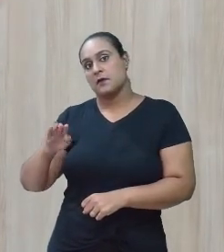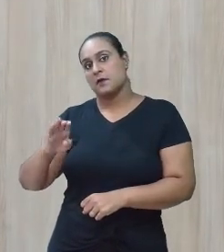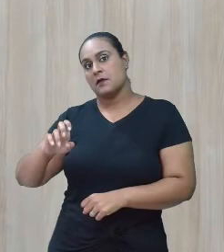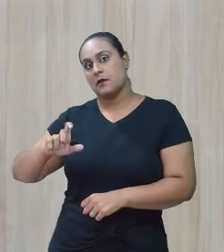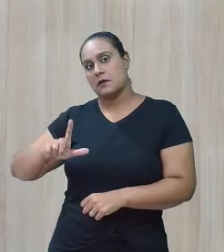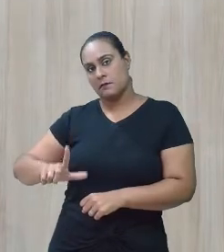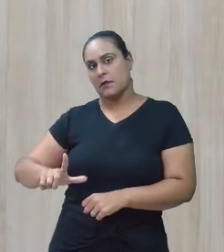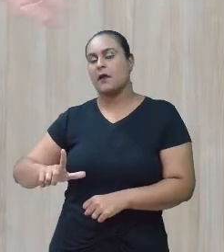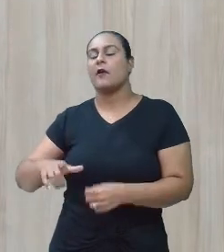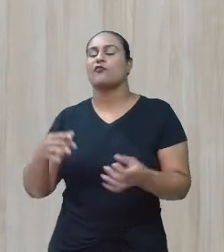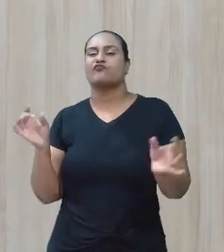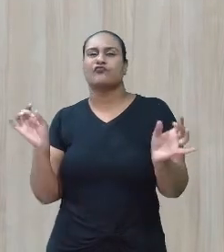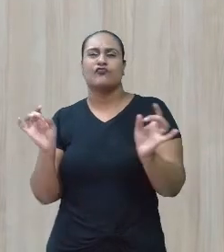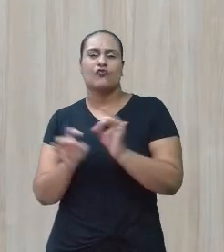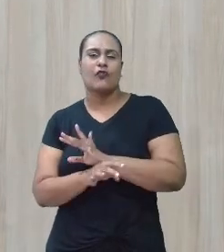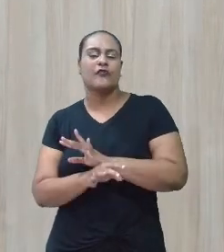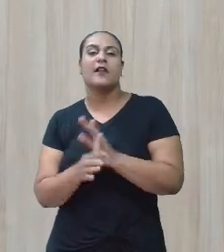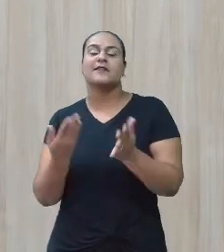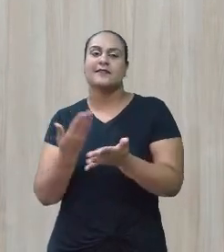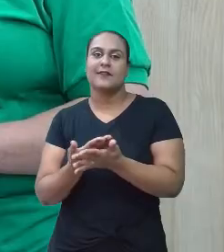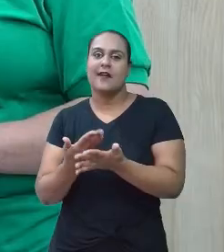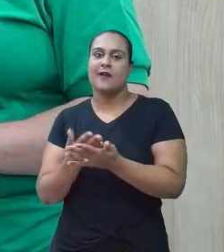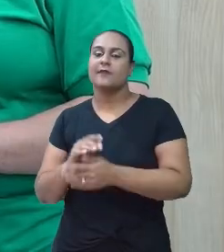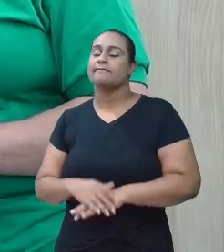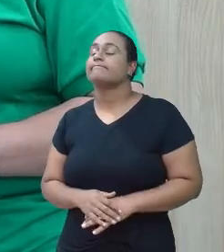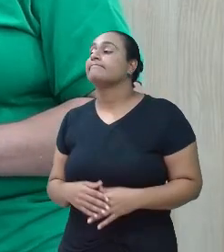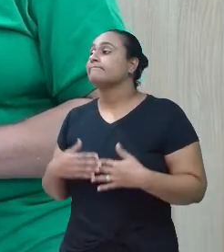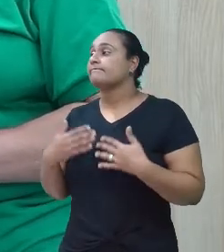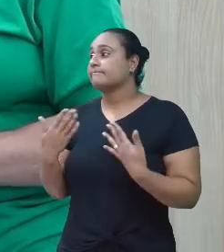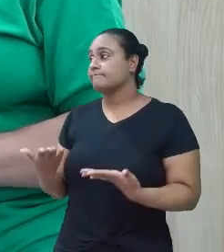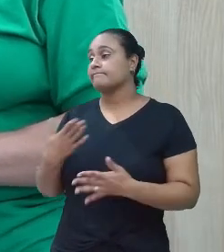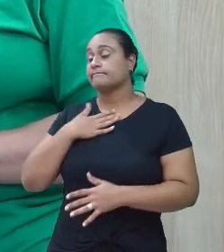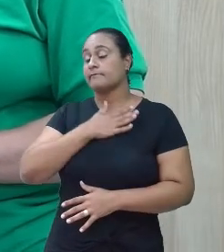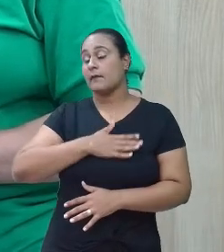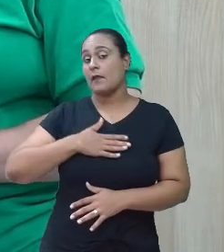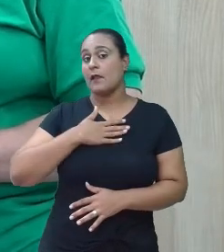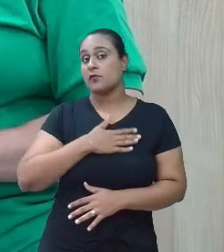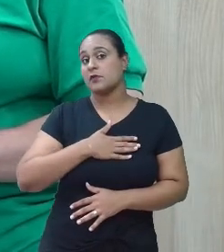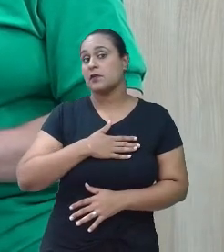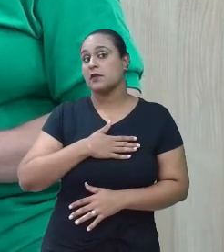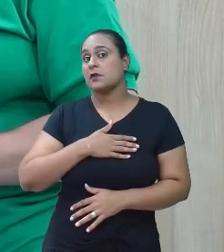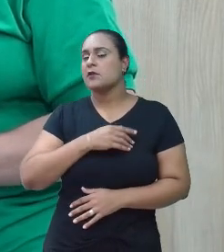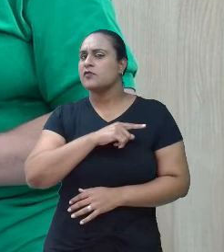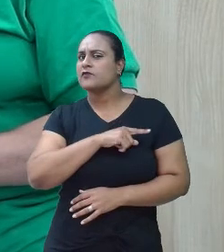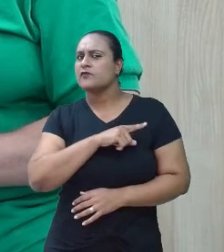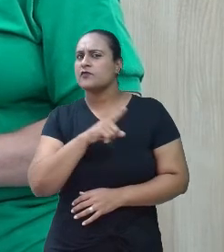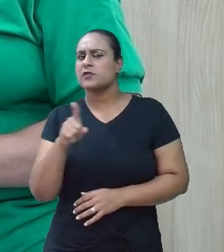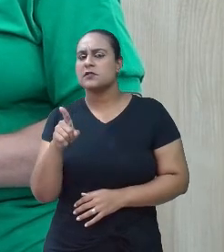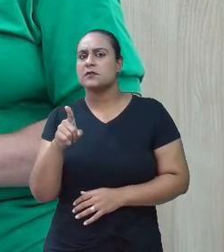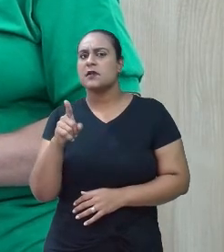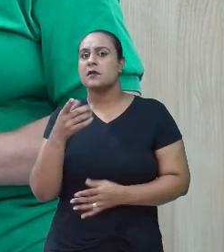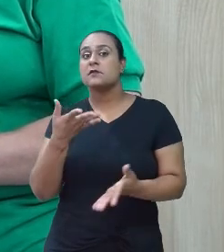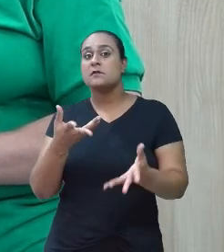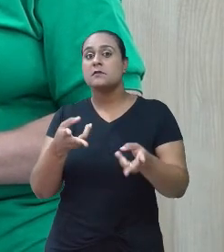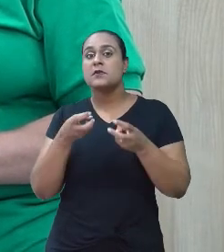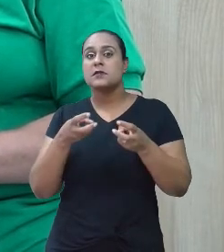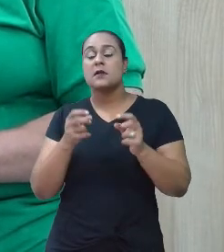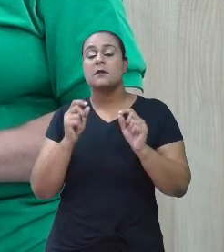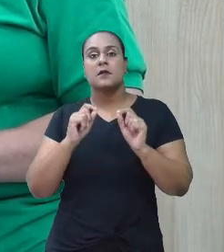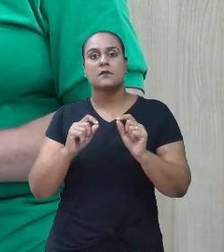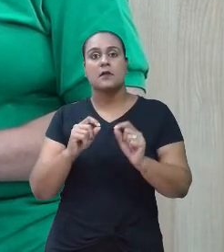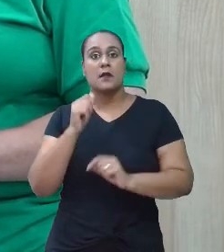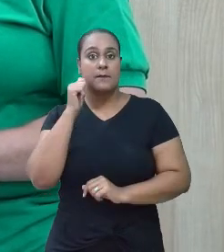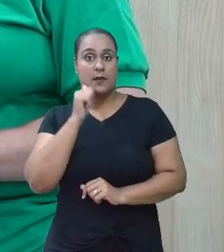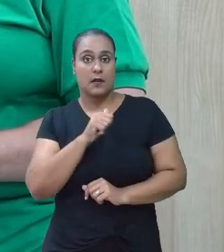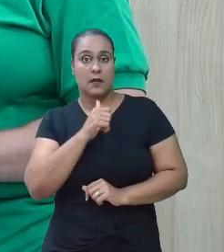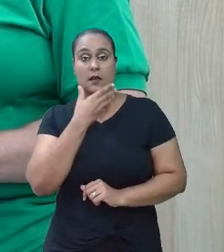já considerações finais, professora. Cláudia, eu gostaria de chamar a atenção a todas, né, e a todos também, os meninos também,